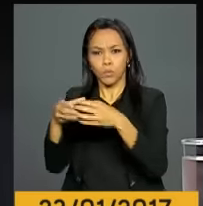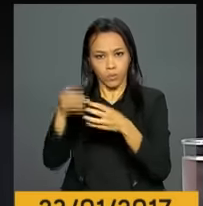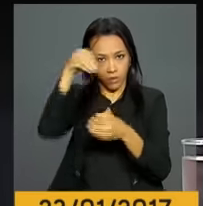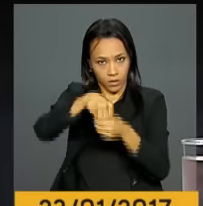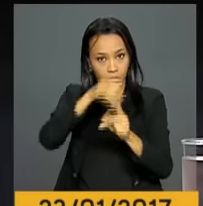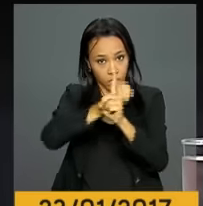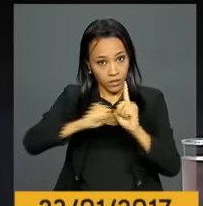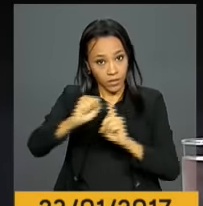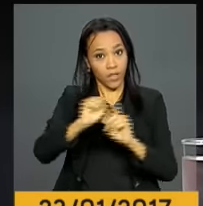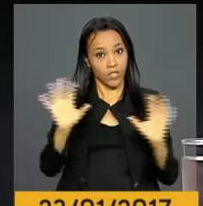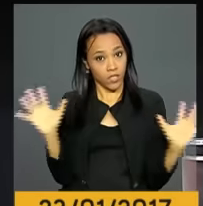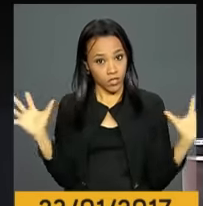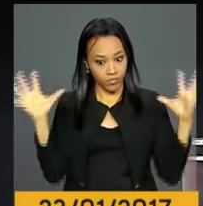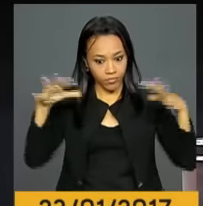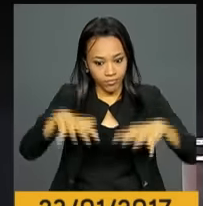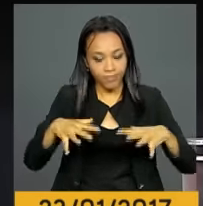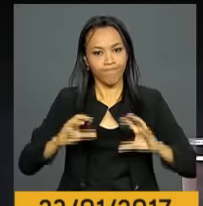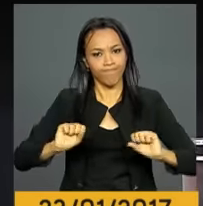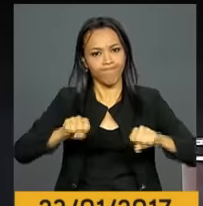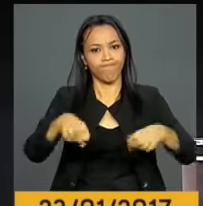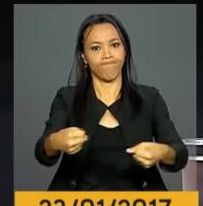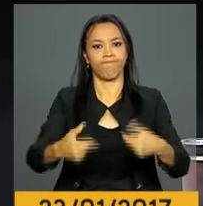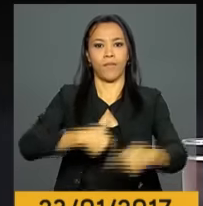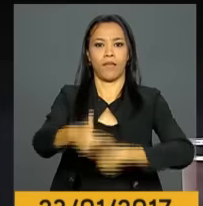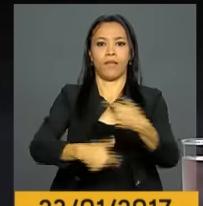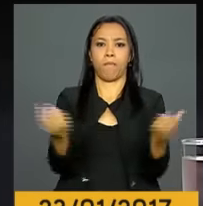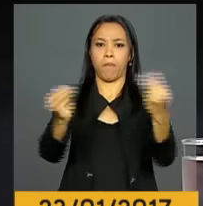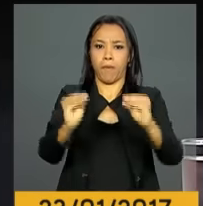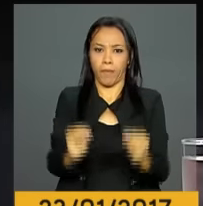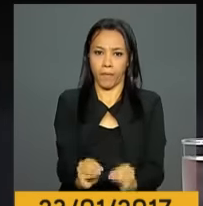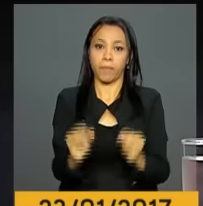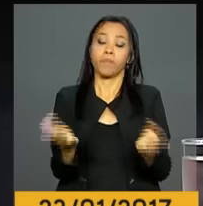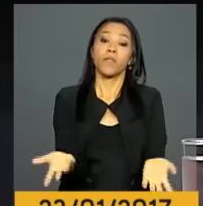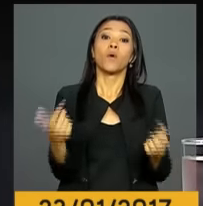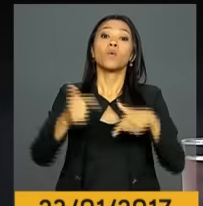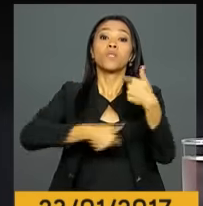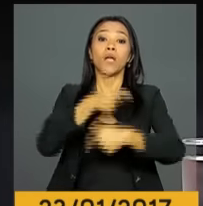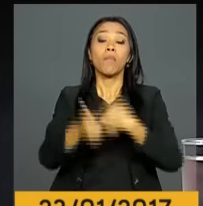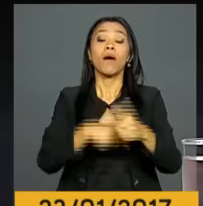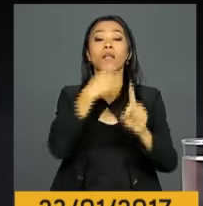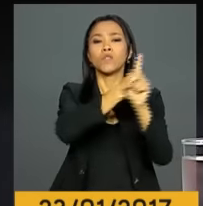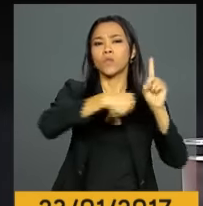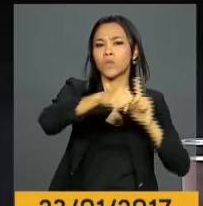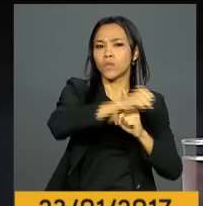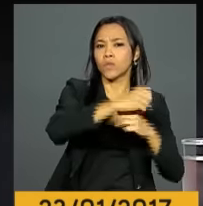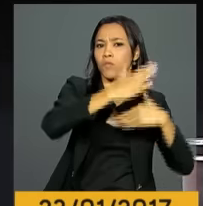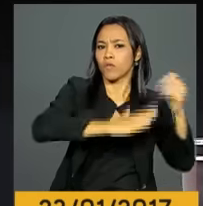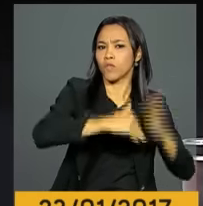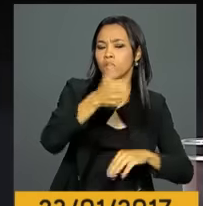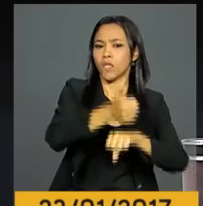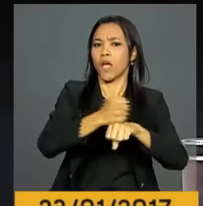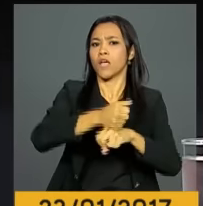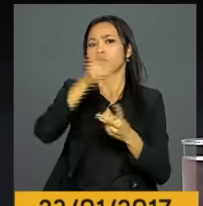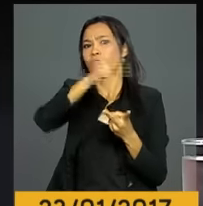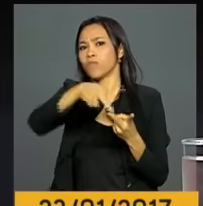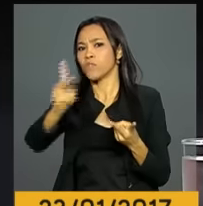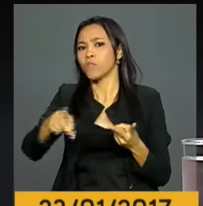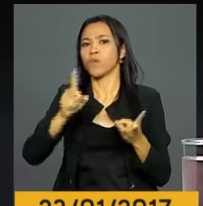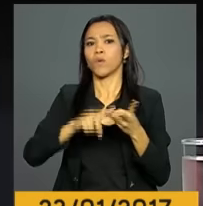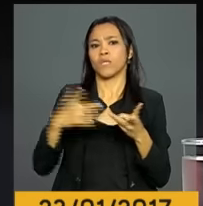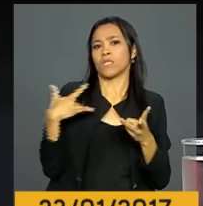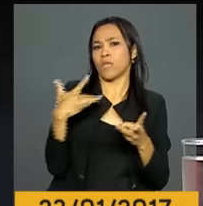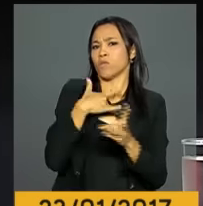tarefa. O trabalho dos assistentes sociais, das equipes de saúde da família, de professores de creches e